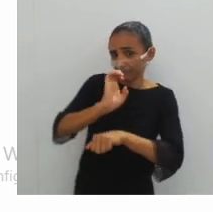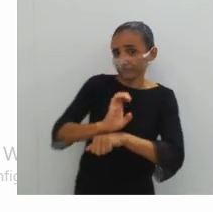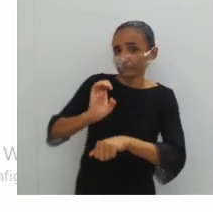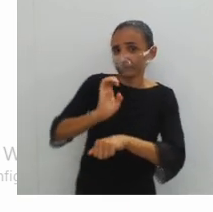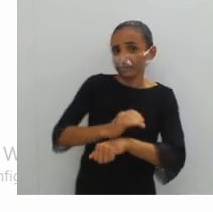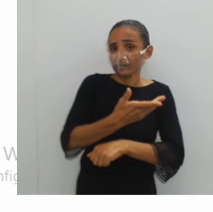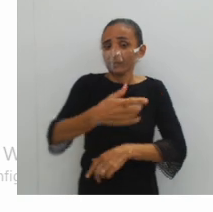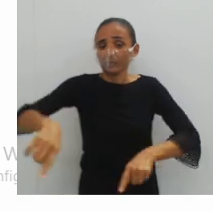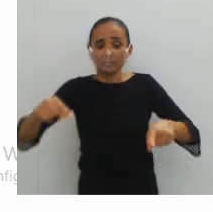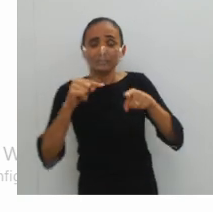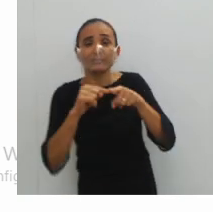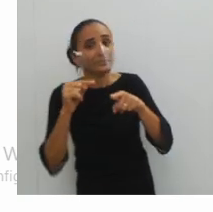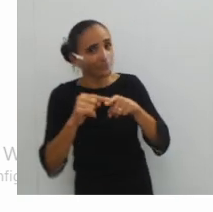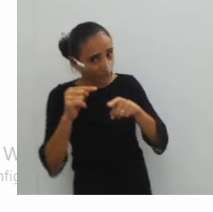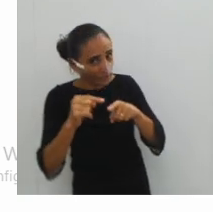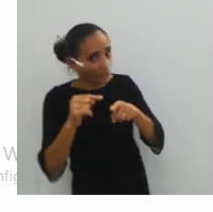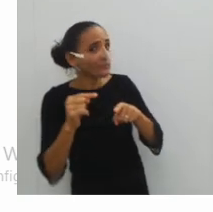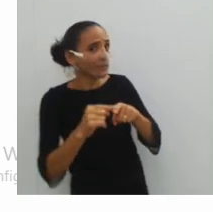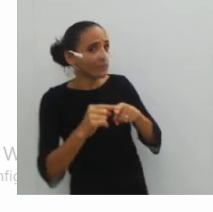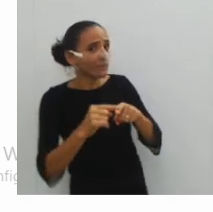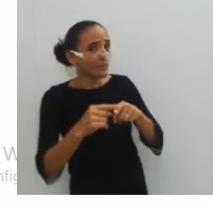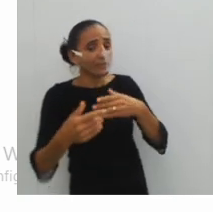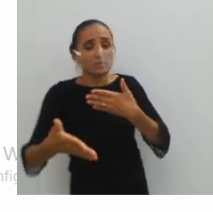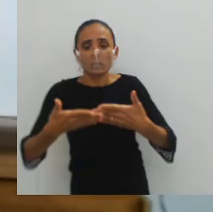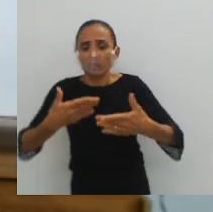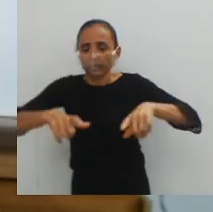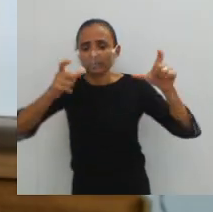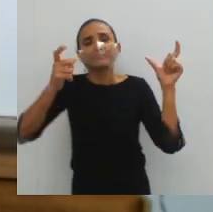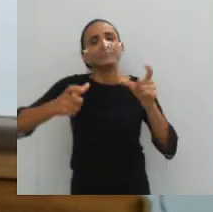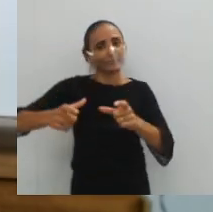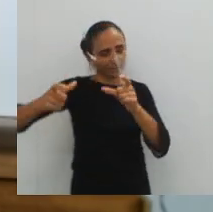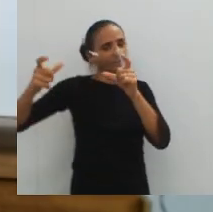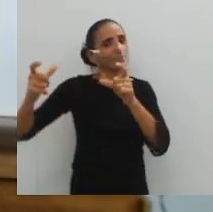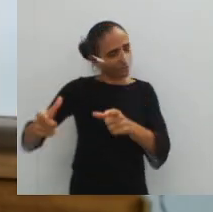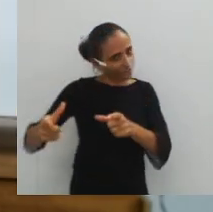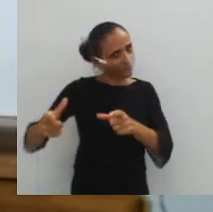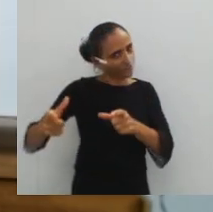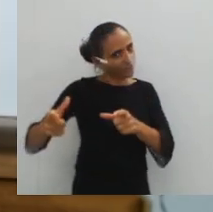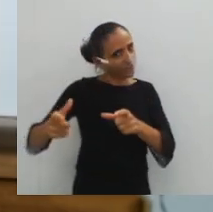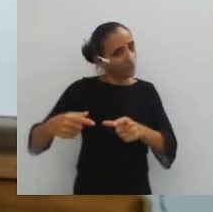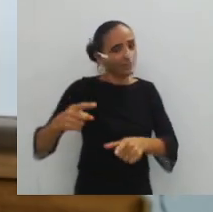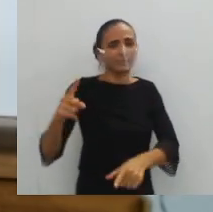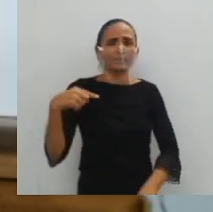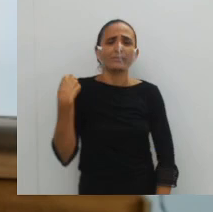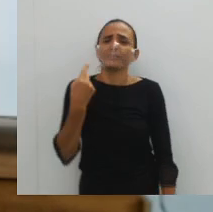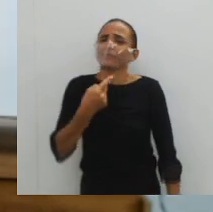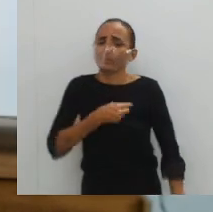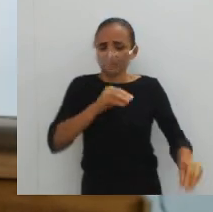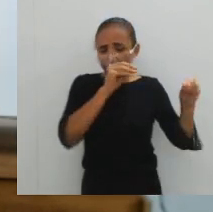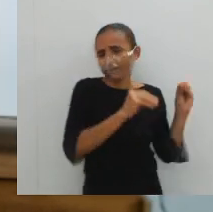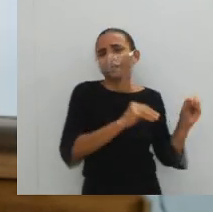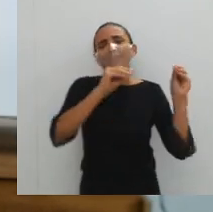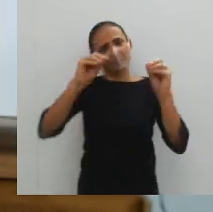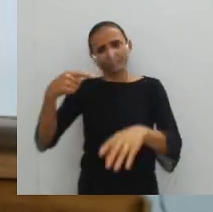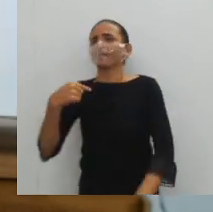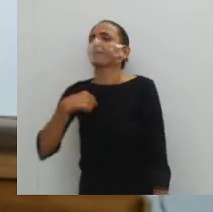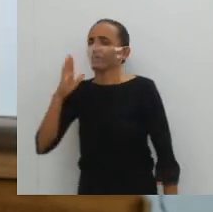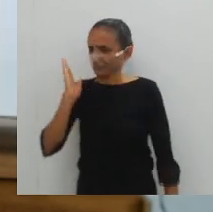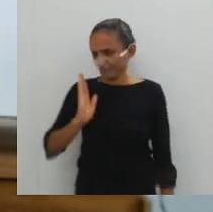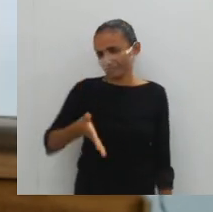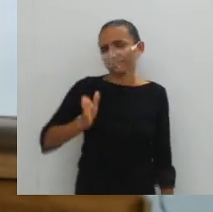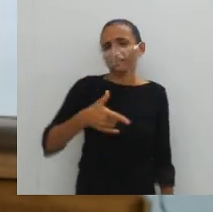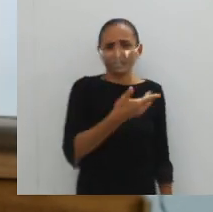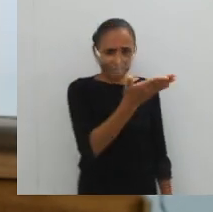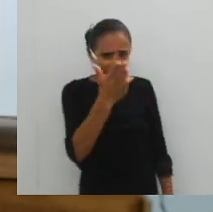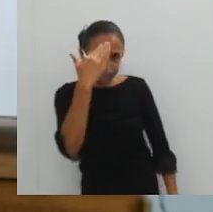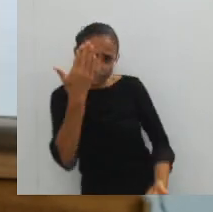ela no seu bairro, seja ela em qualquer lugar que for. Então, a gente já realizou, né? Eu mesmo já realizei, eu acredito que você